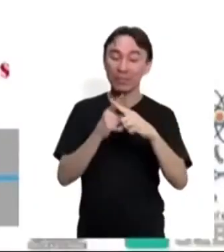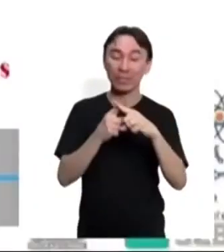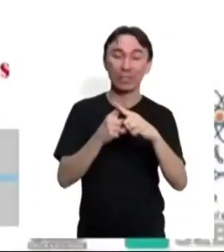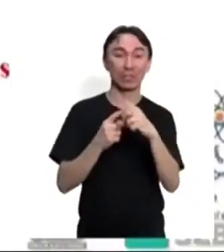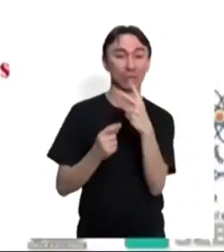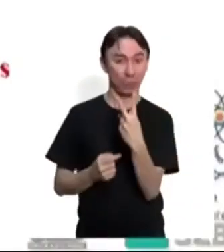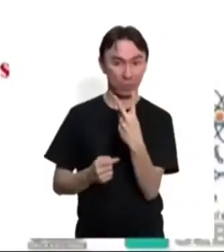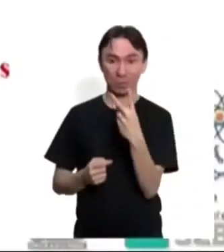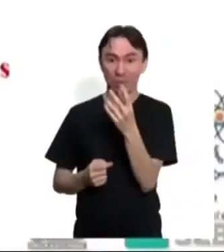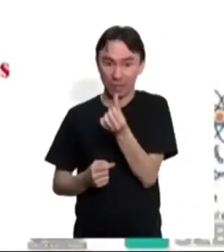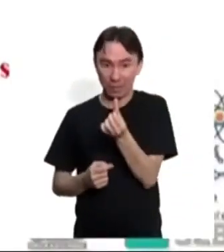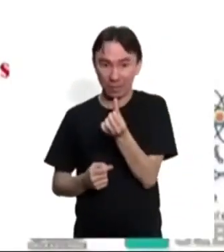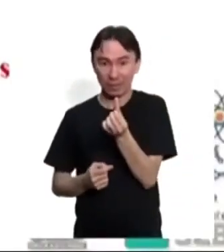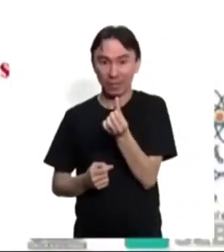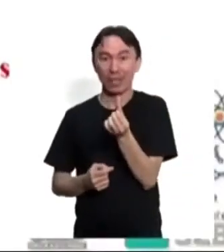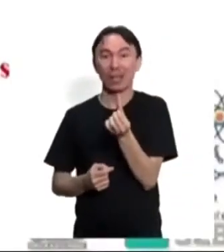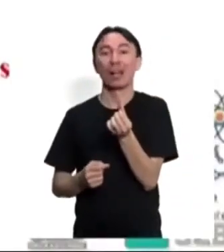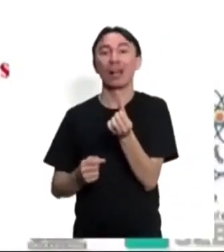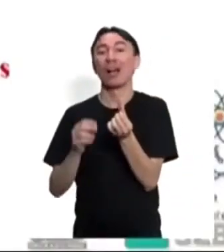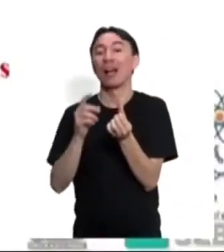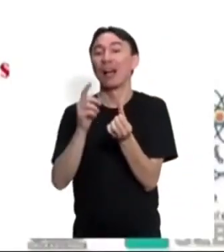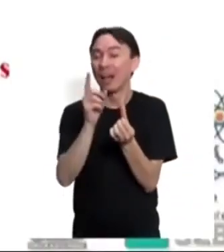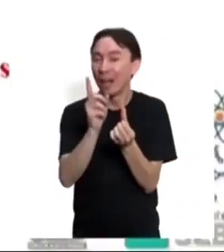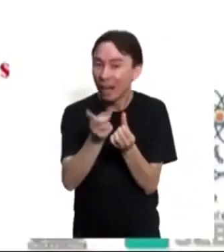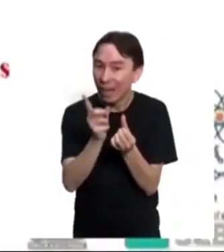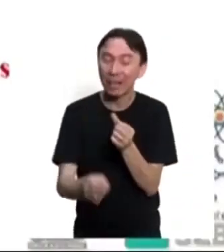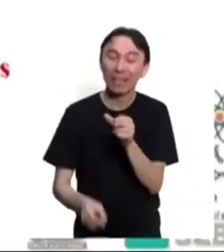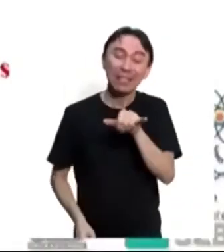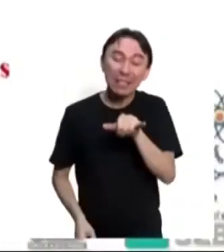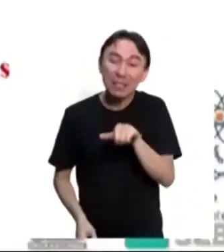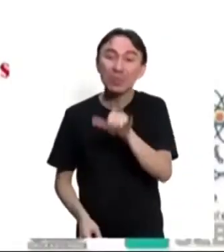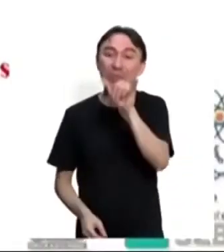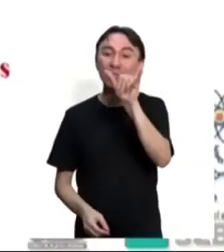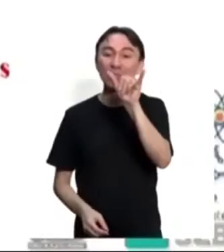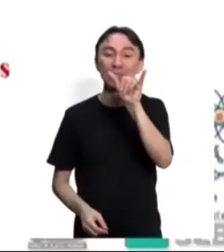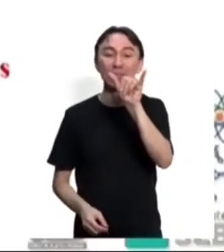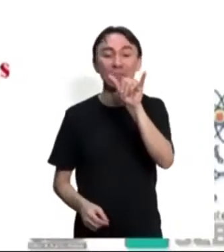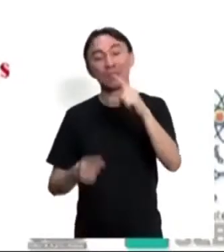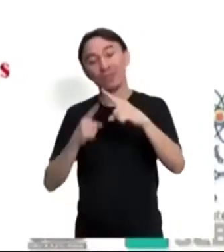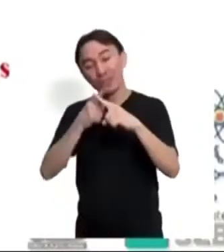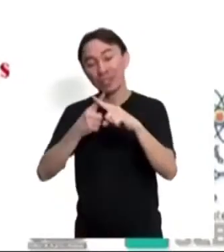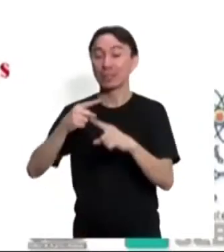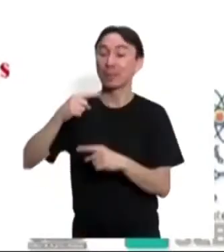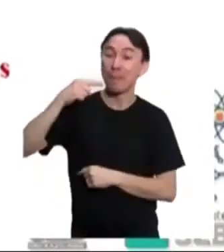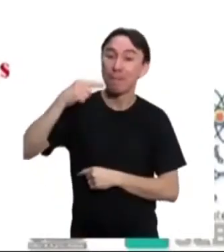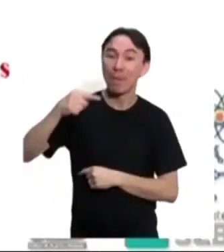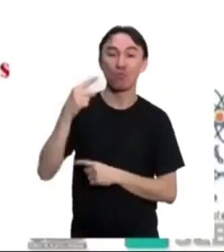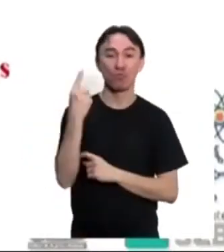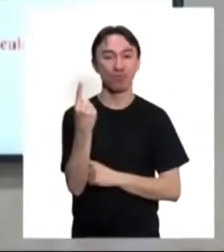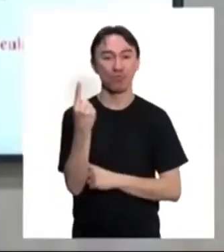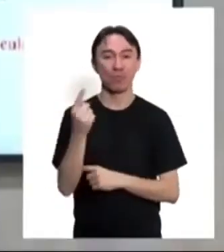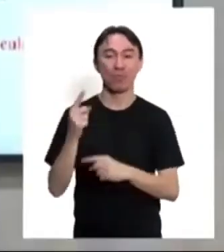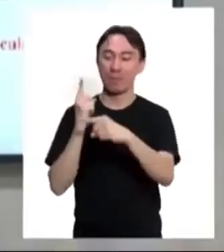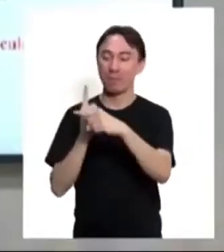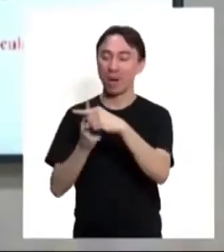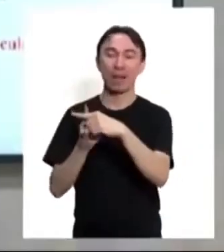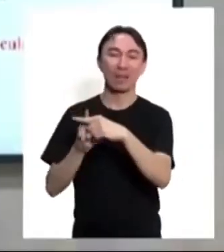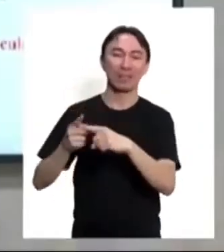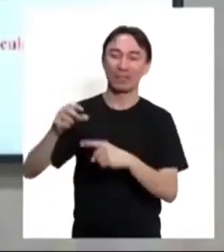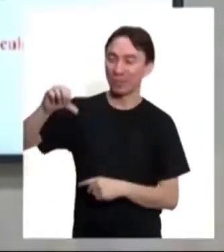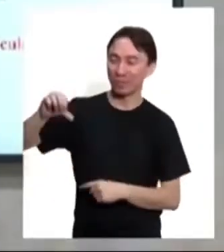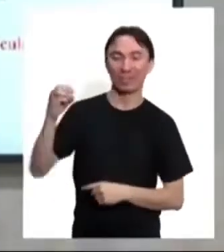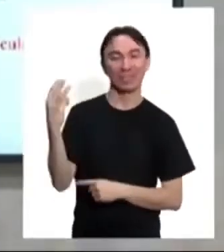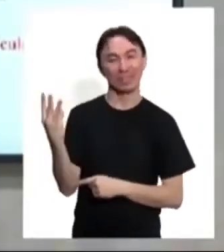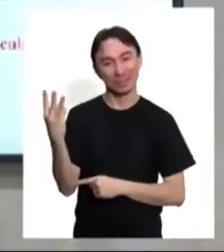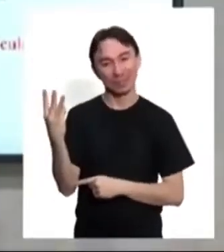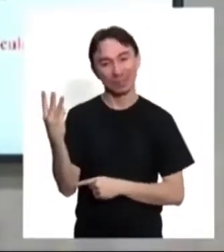aqui, ó. Mais Y vezes menos 1, certo? Mais 93. 6